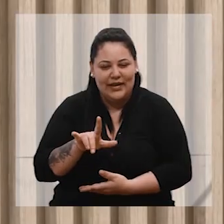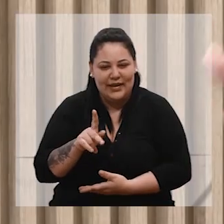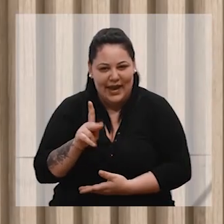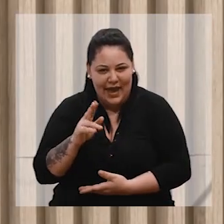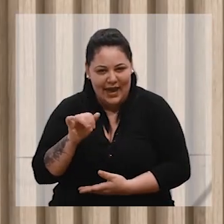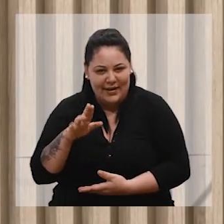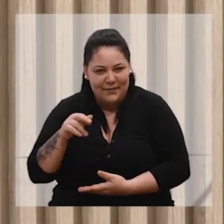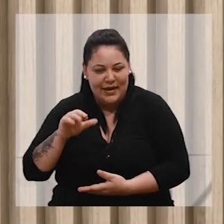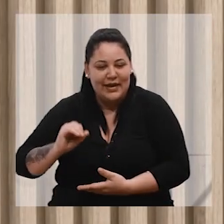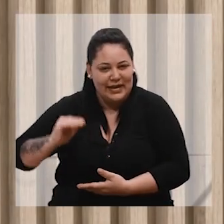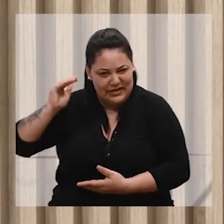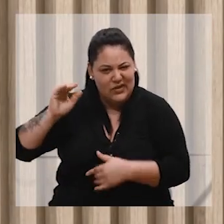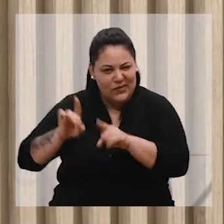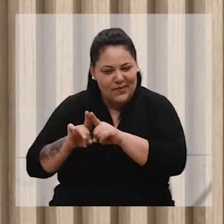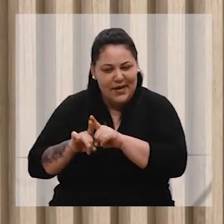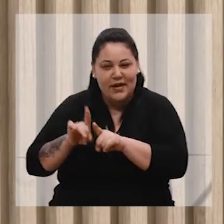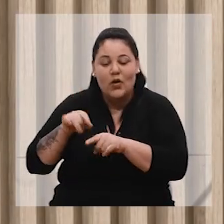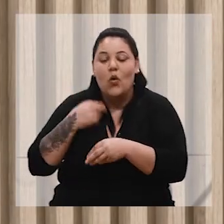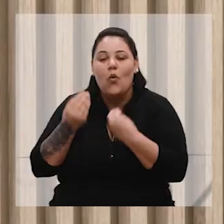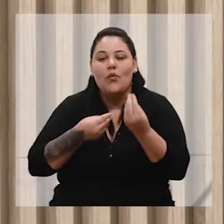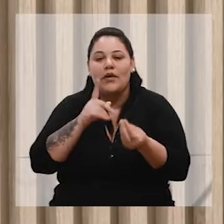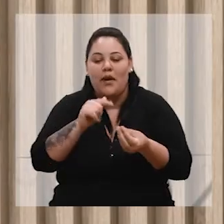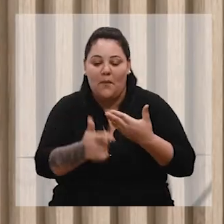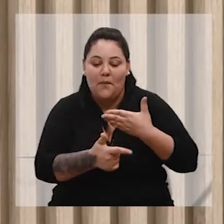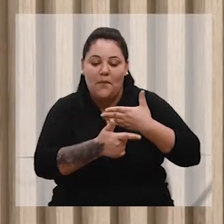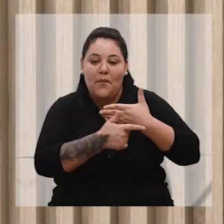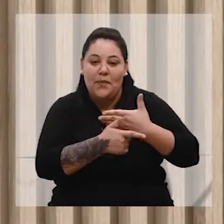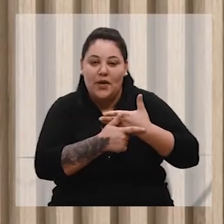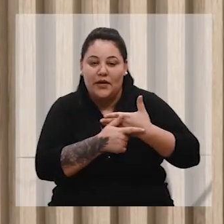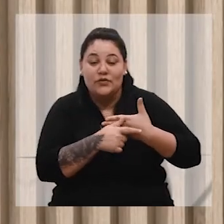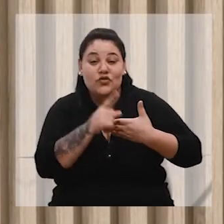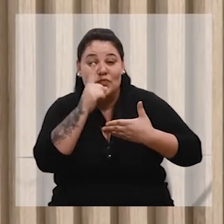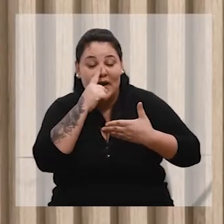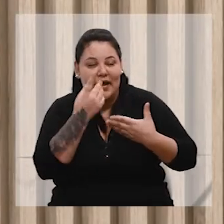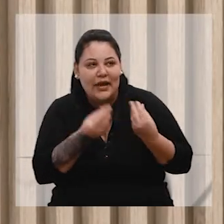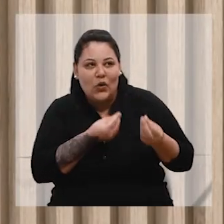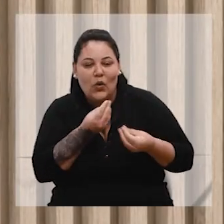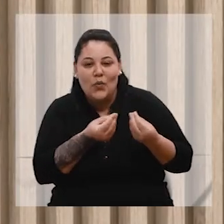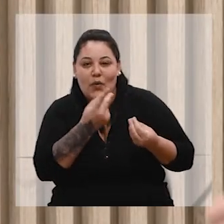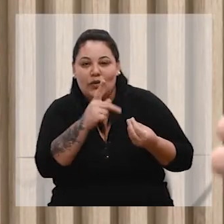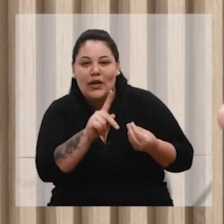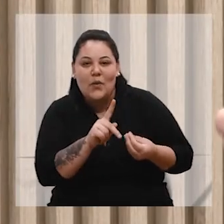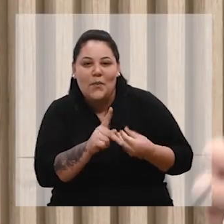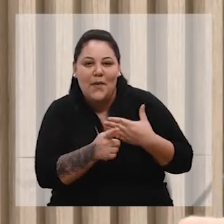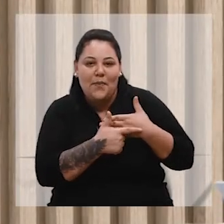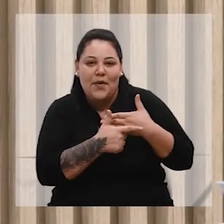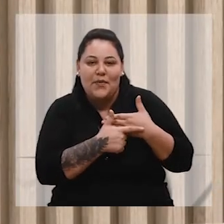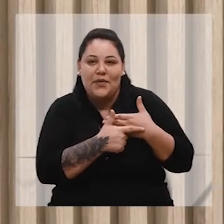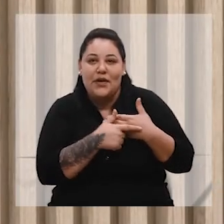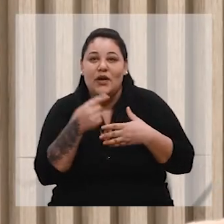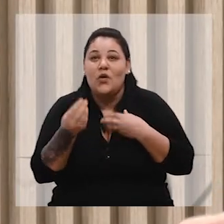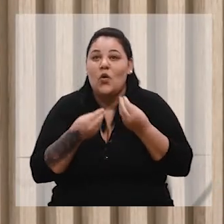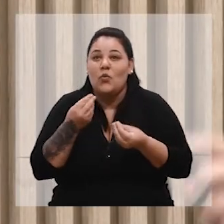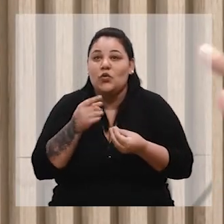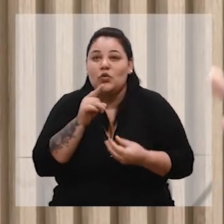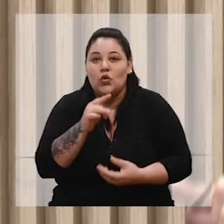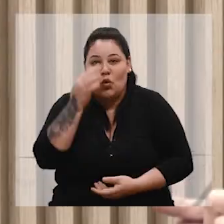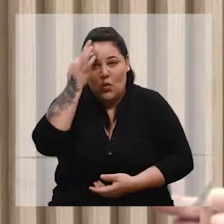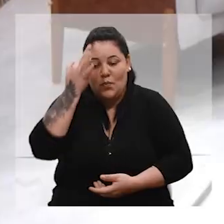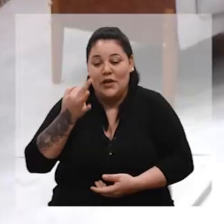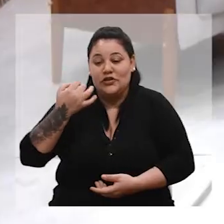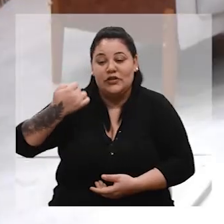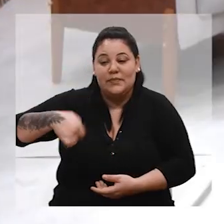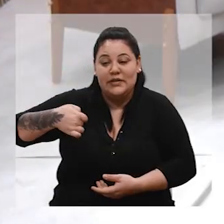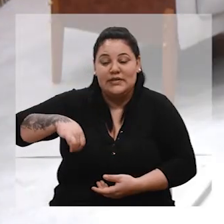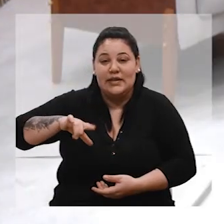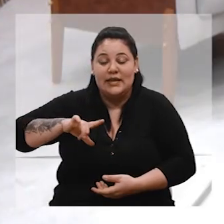agora o Guilherme já está maiorzinho, né? E como é que esse papel de mãe? Como é o seu papel e como